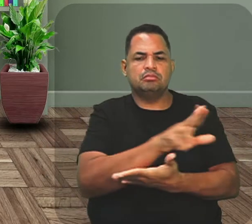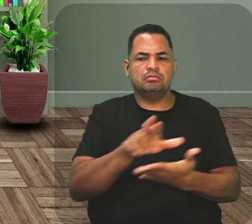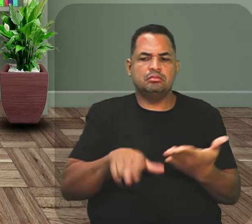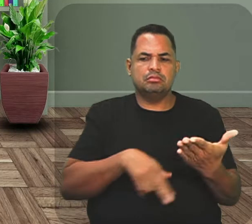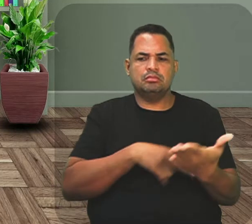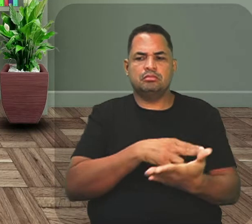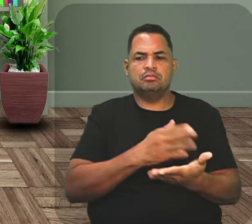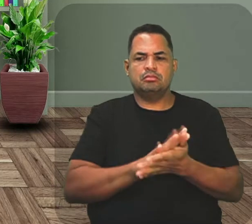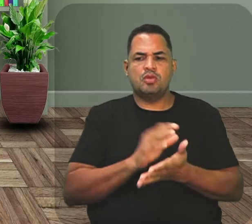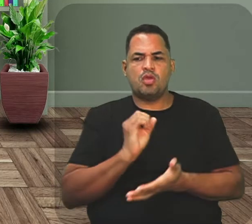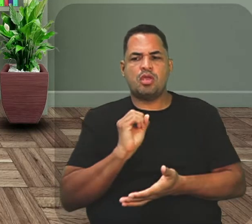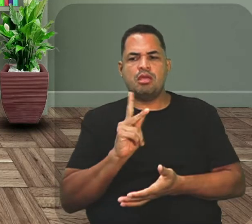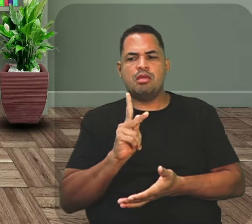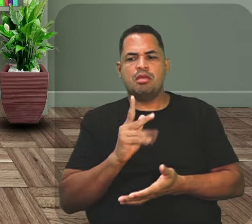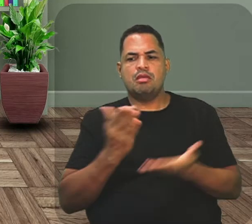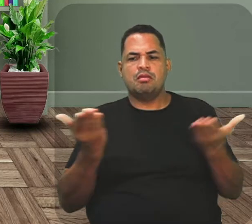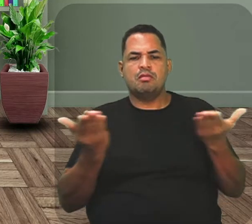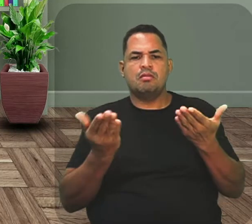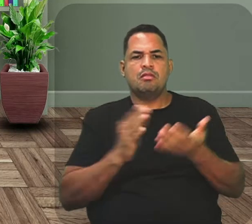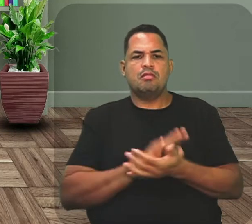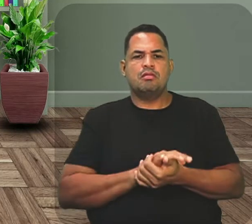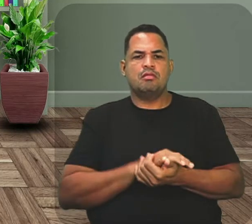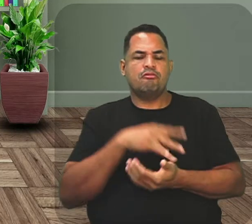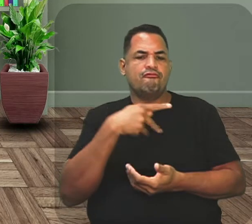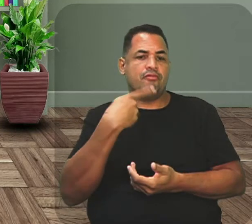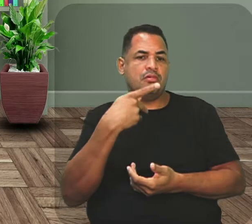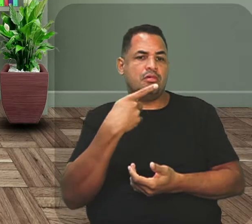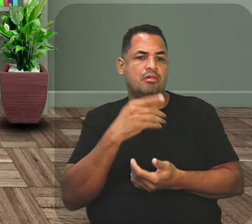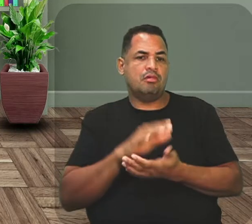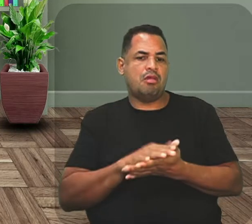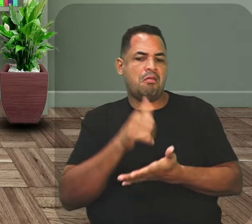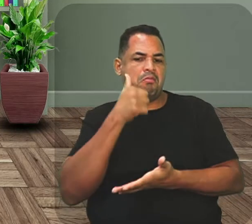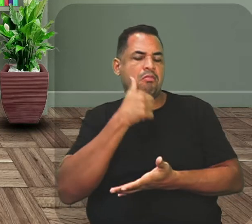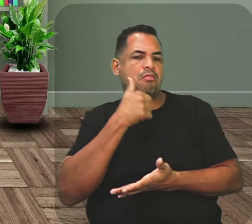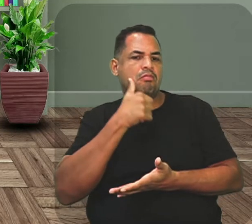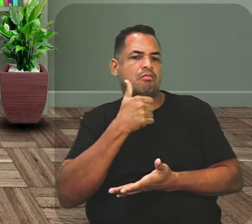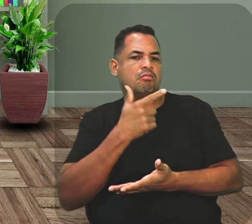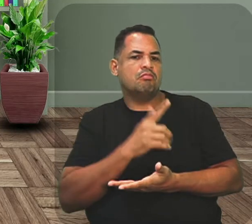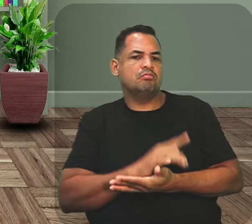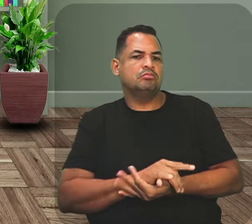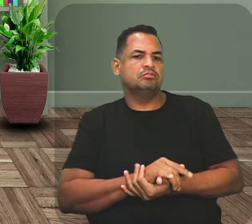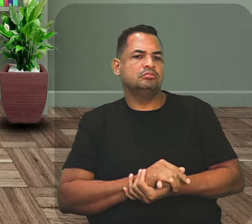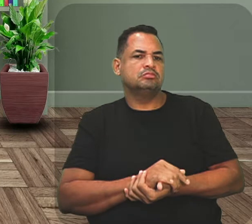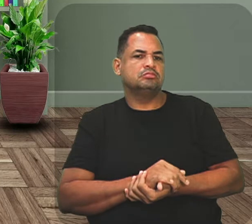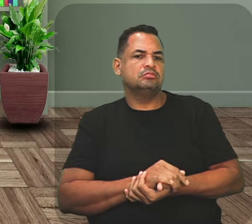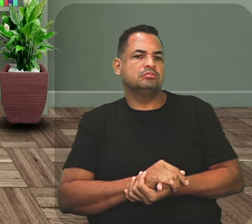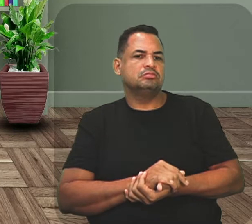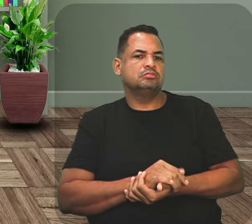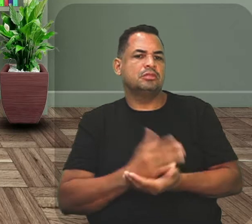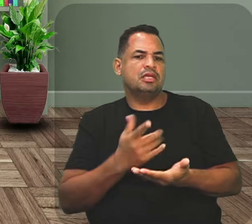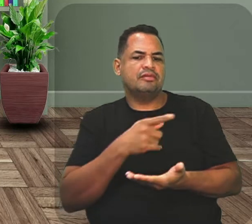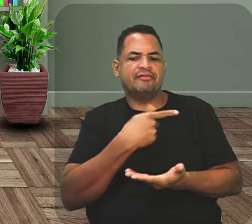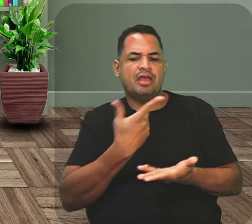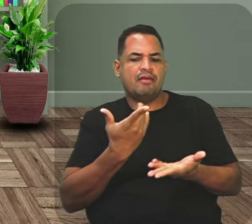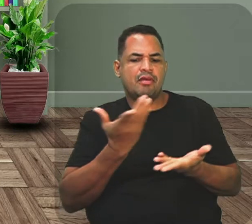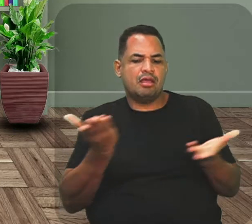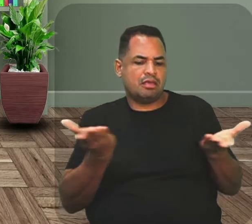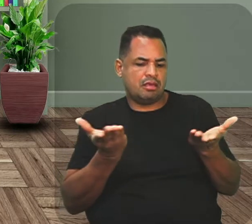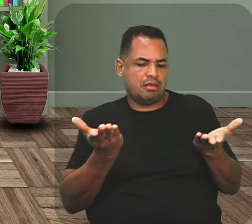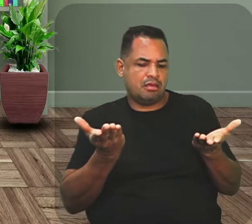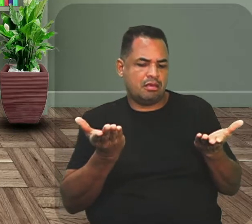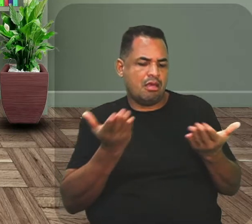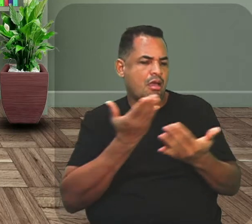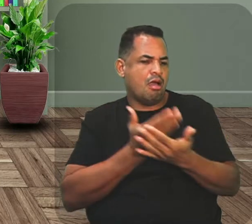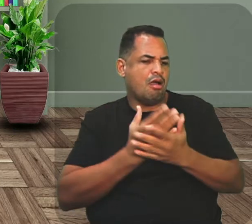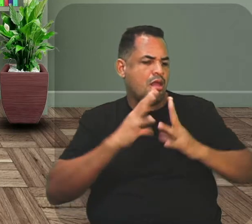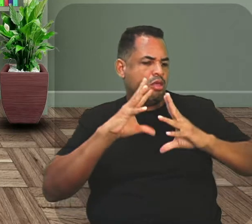aí, beleza? Falar aí da mulher, né? É claro que a gente ficaria aqui essa aula inteira, né?